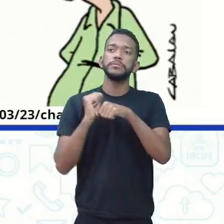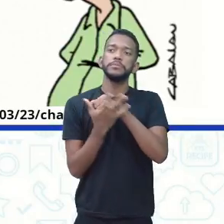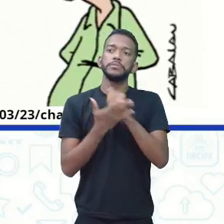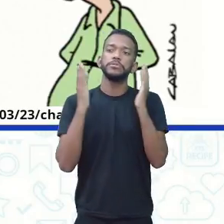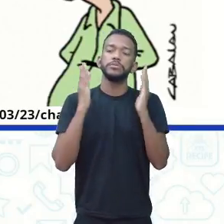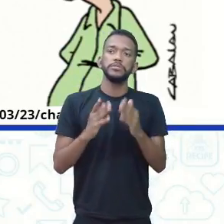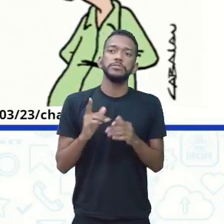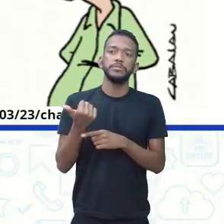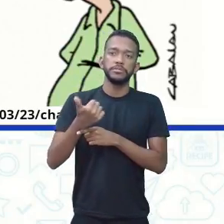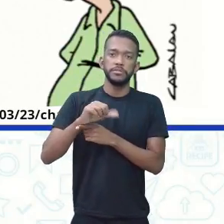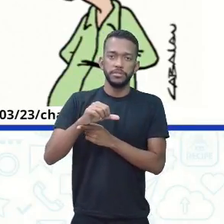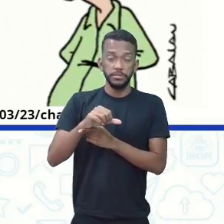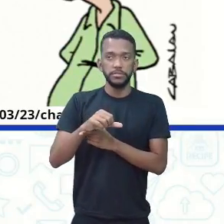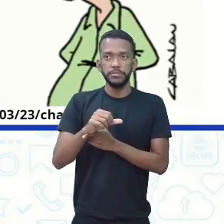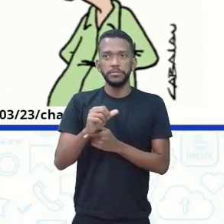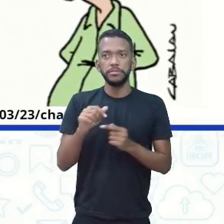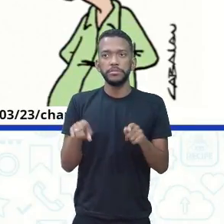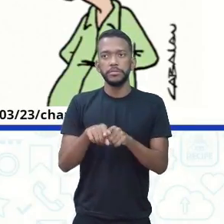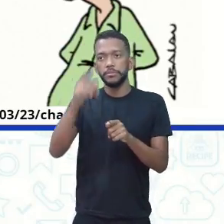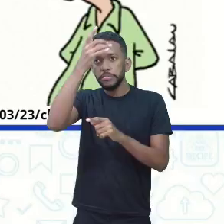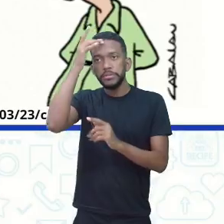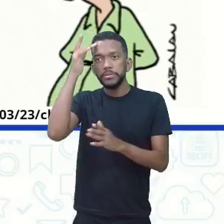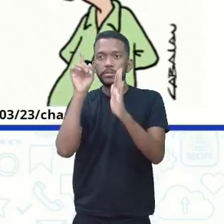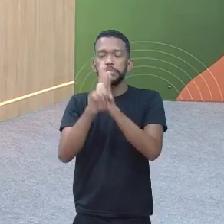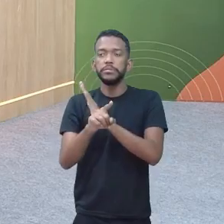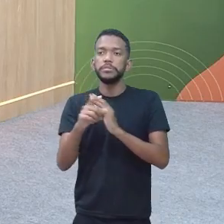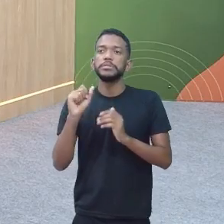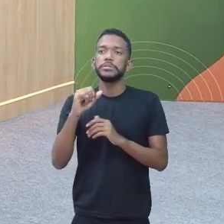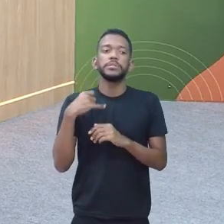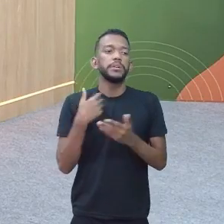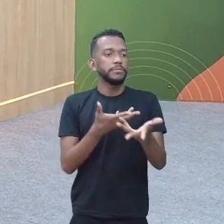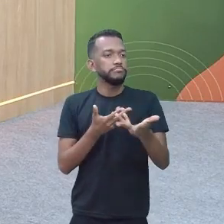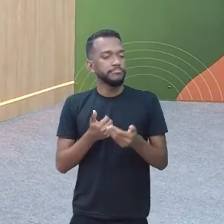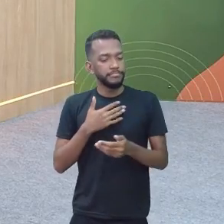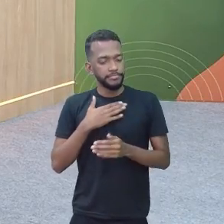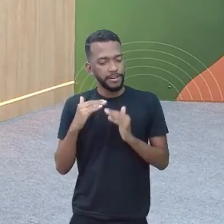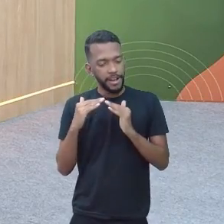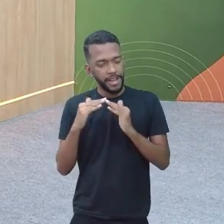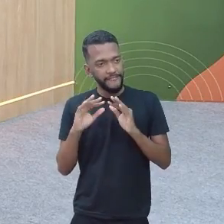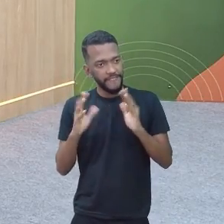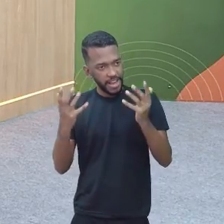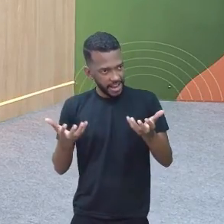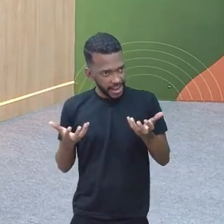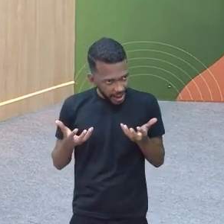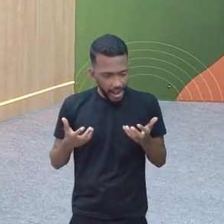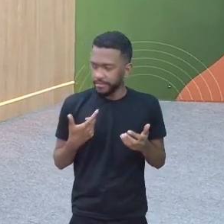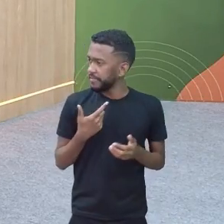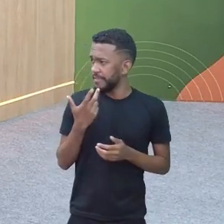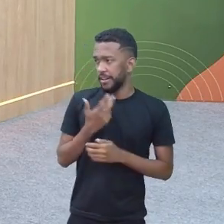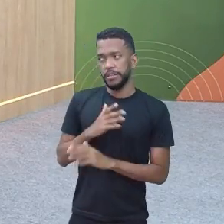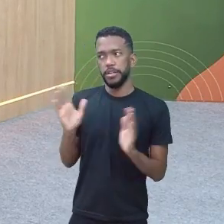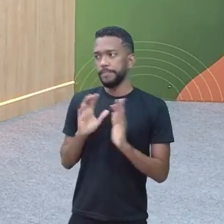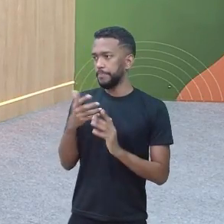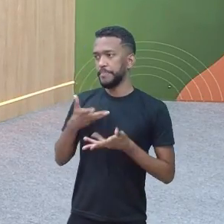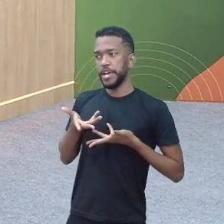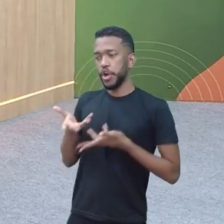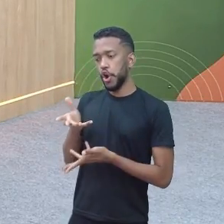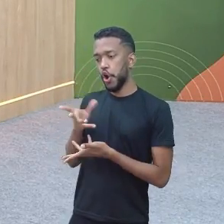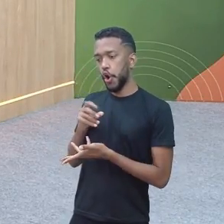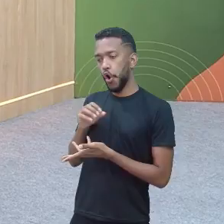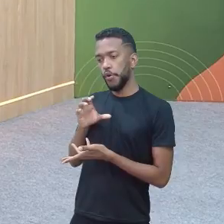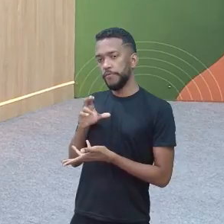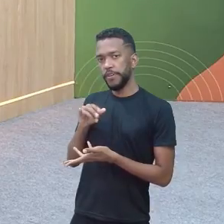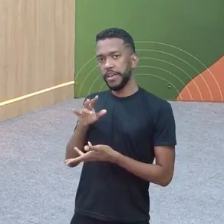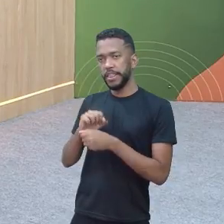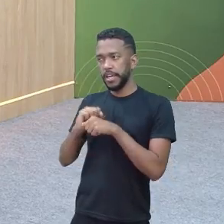Covid-19, temos uma pessoa perguntando a outra se ela quer ir numa festinha na casa dela e a outra diz bem claro, não me convide para essa